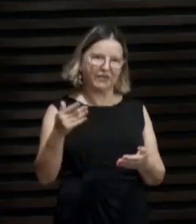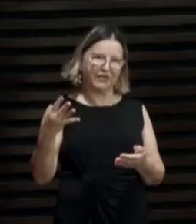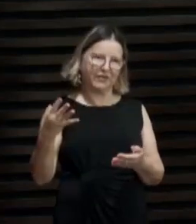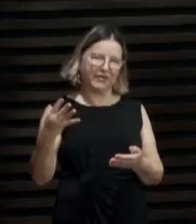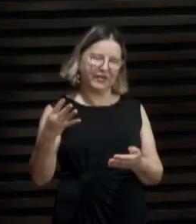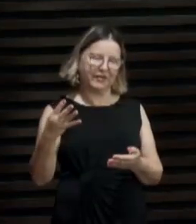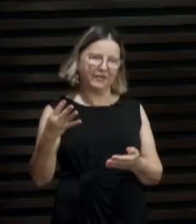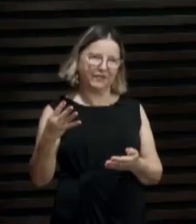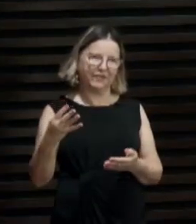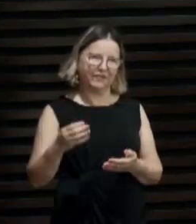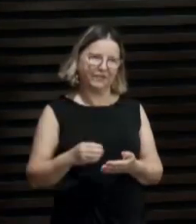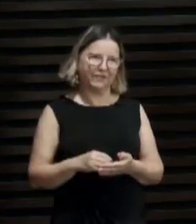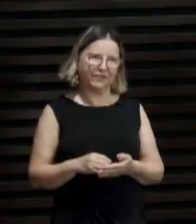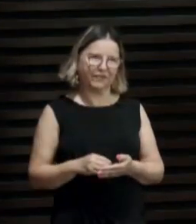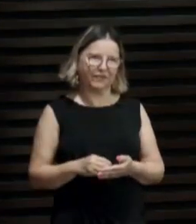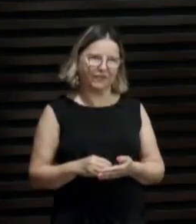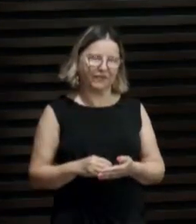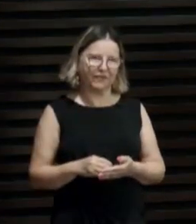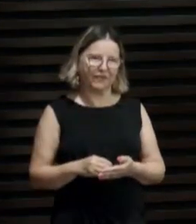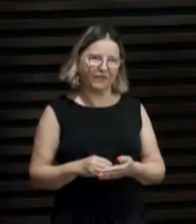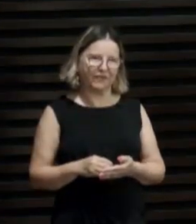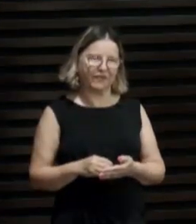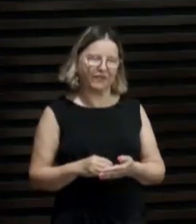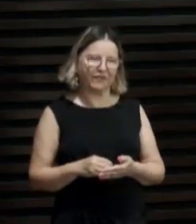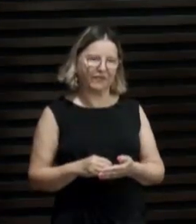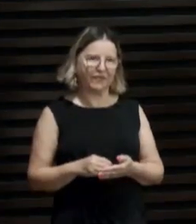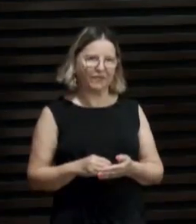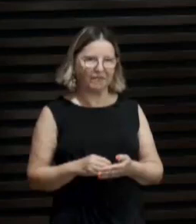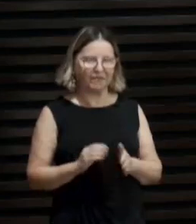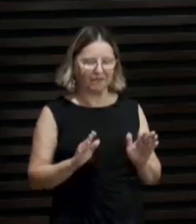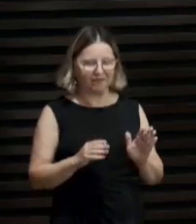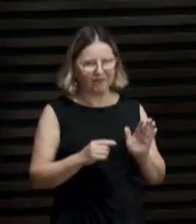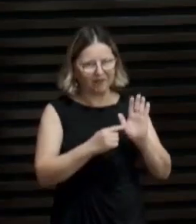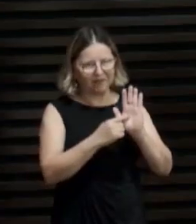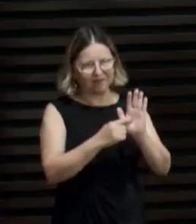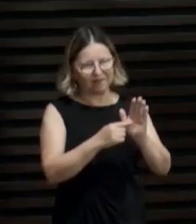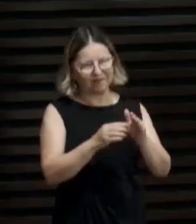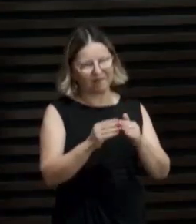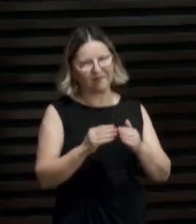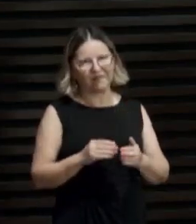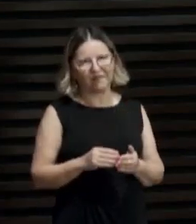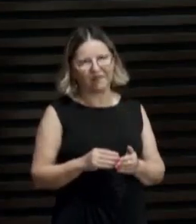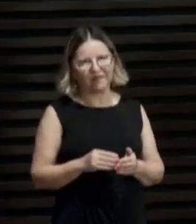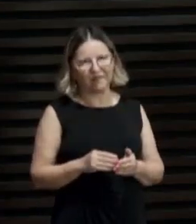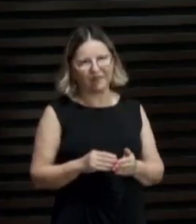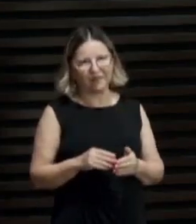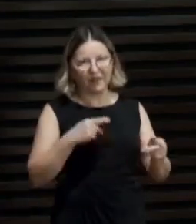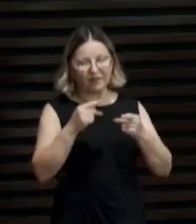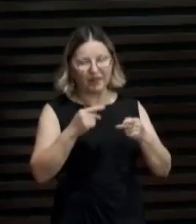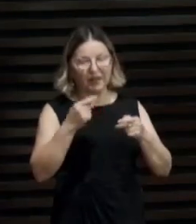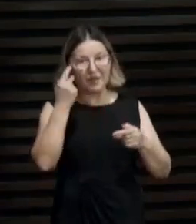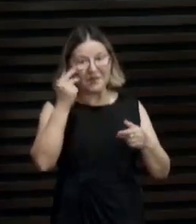passei para você colocar, mas o texto de Romanos 1:24, coloque para nós, por favor, aí, diz que para essas